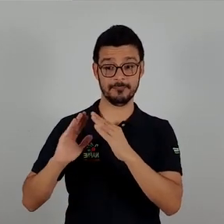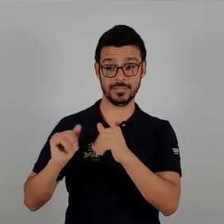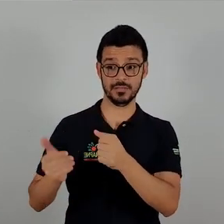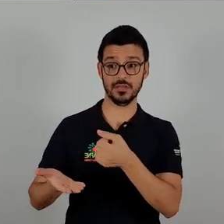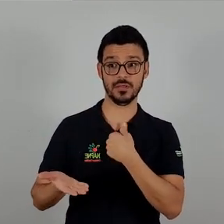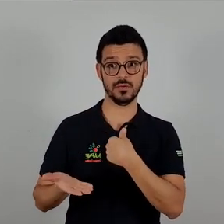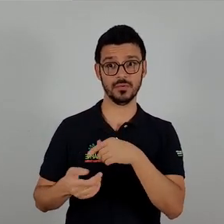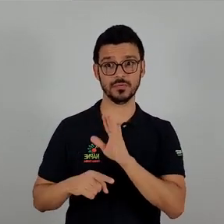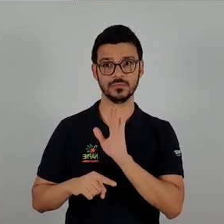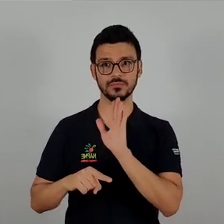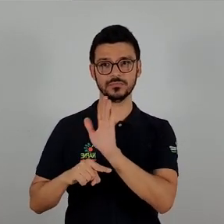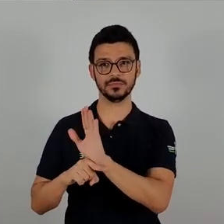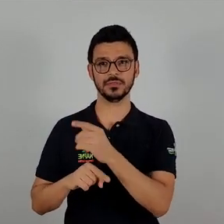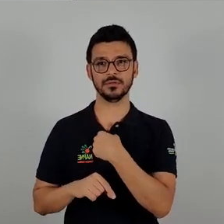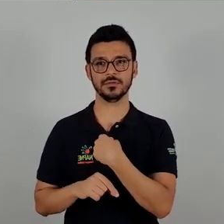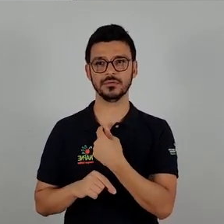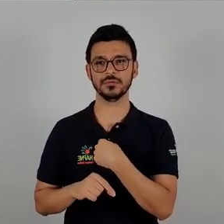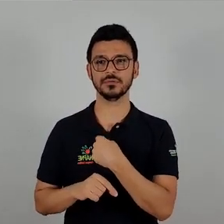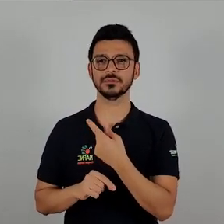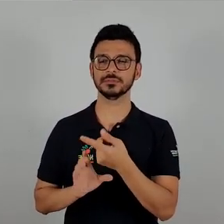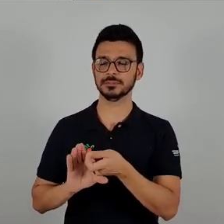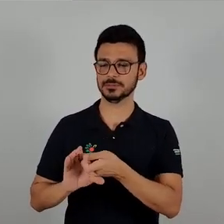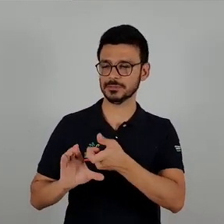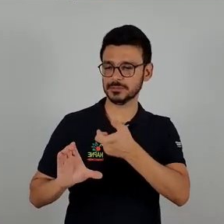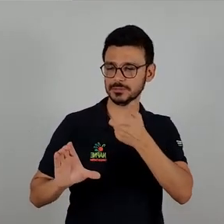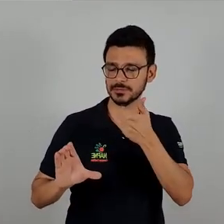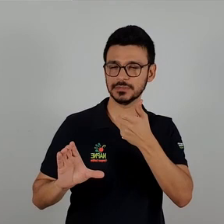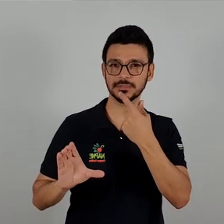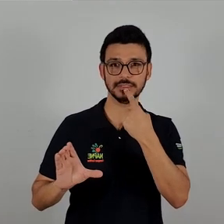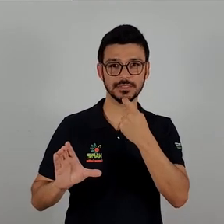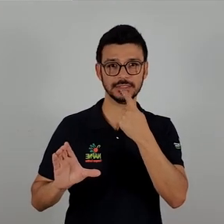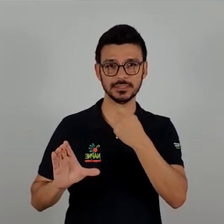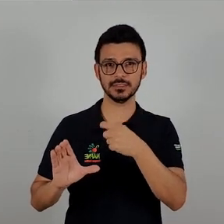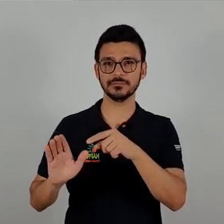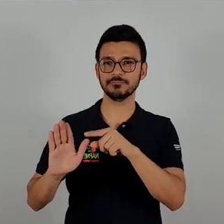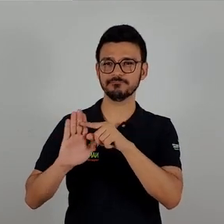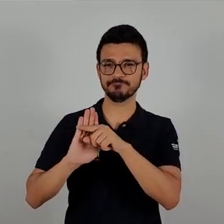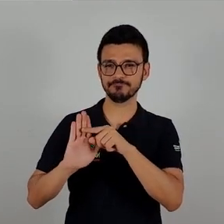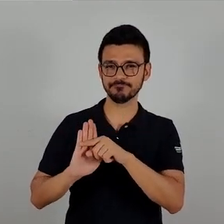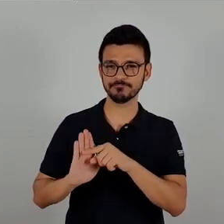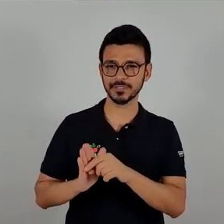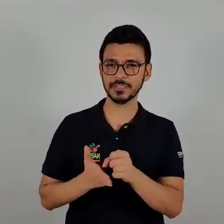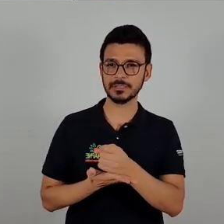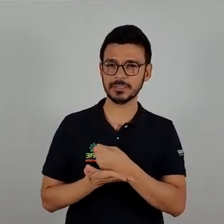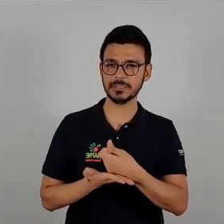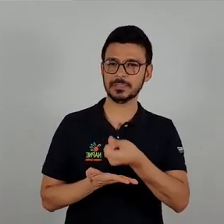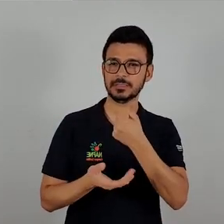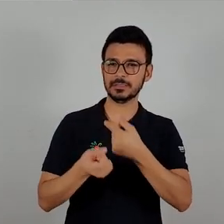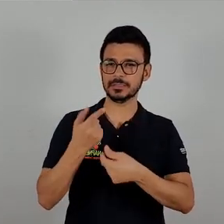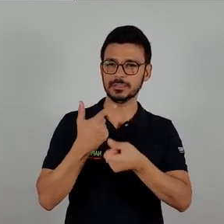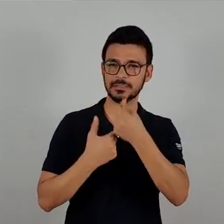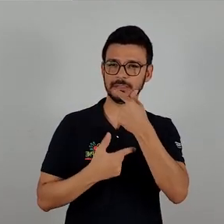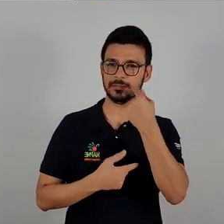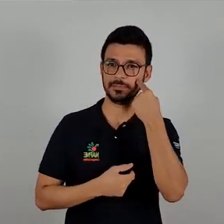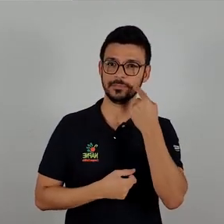Aí, 5 dias depois da prescrição, o que eu usei? Uma fitoterapia para tirar o calor do gial inferior, que é a filosofia de